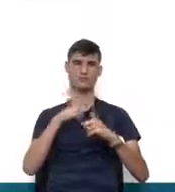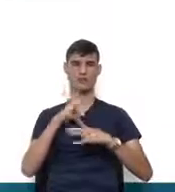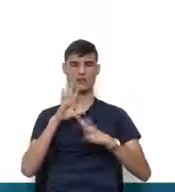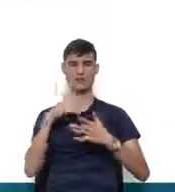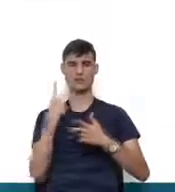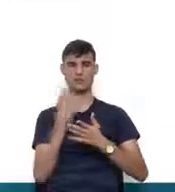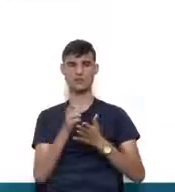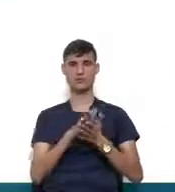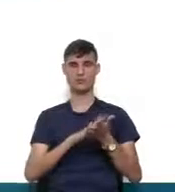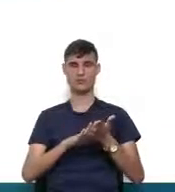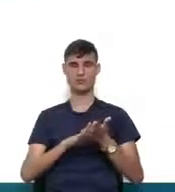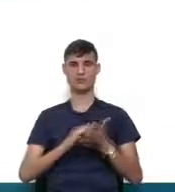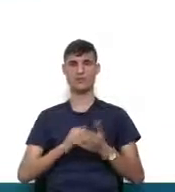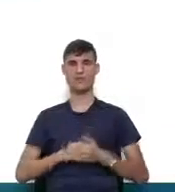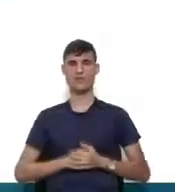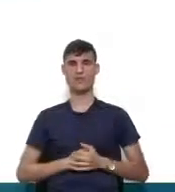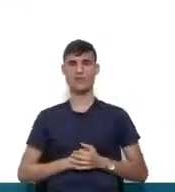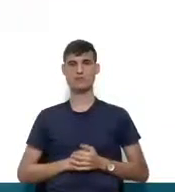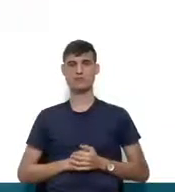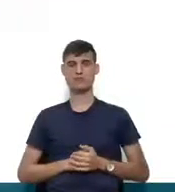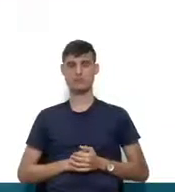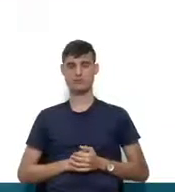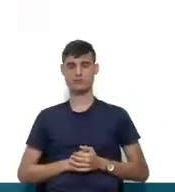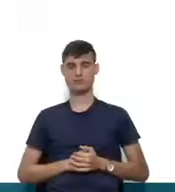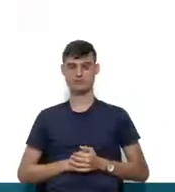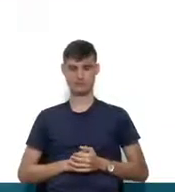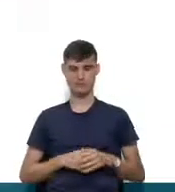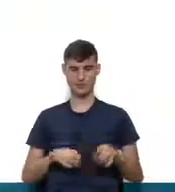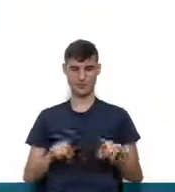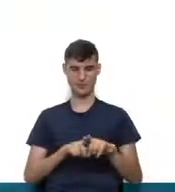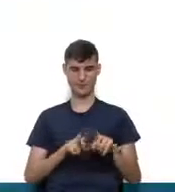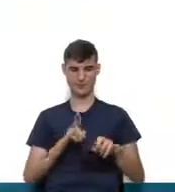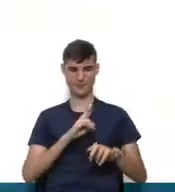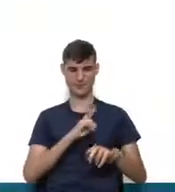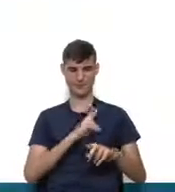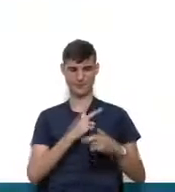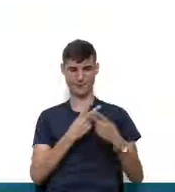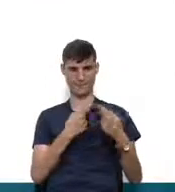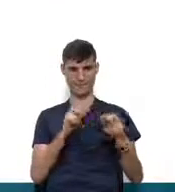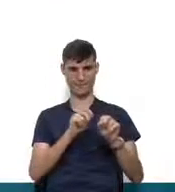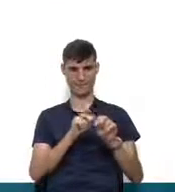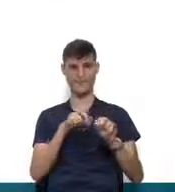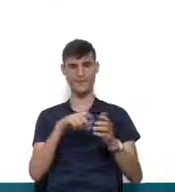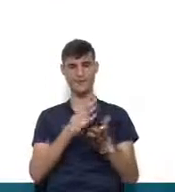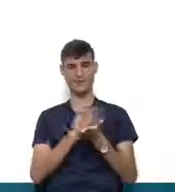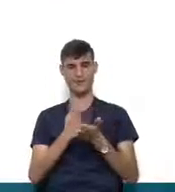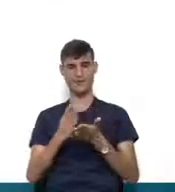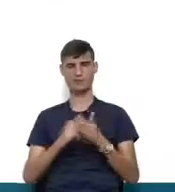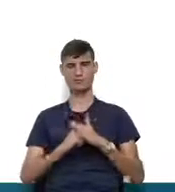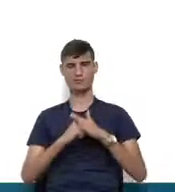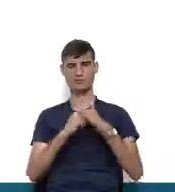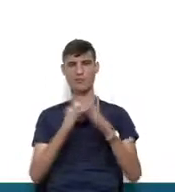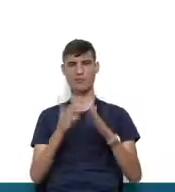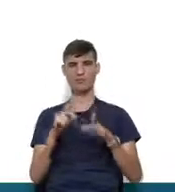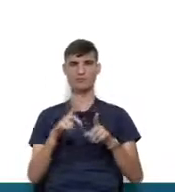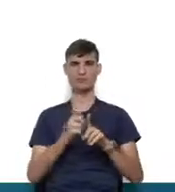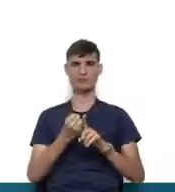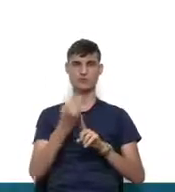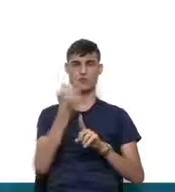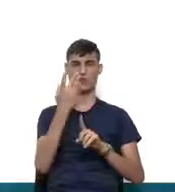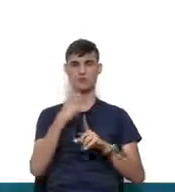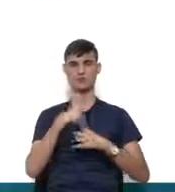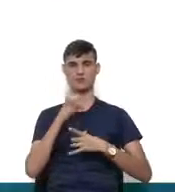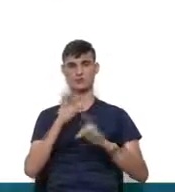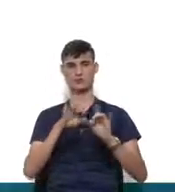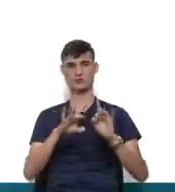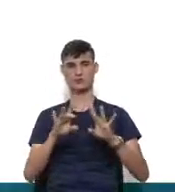resolver a nossa situação problema, tá? E para representações de funções por série de potências, que é uma das funcionalidades aí